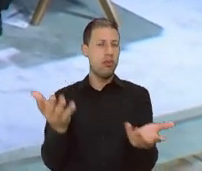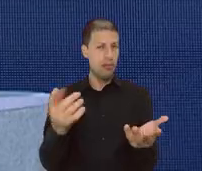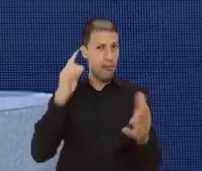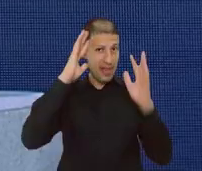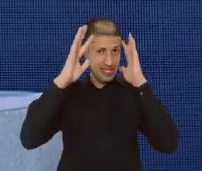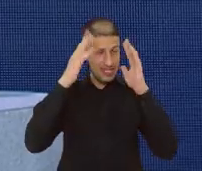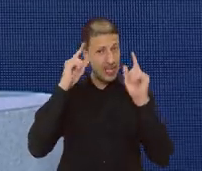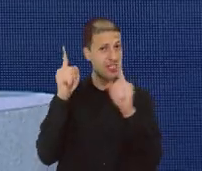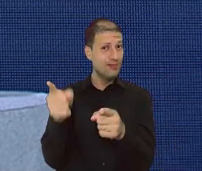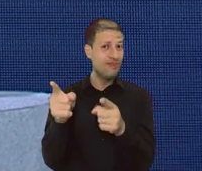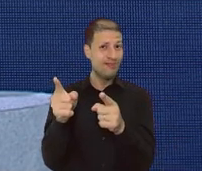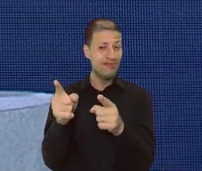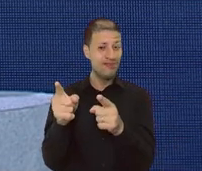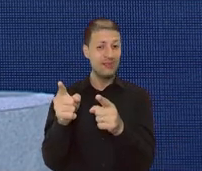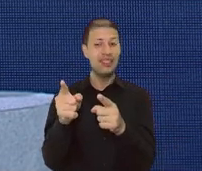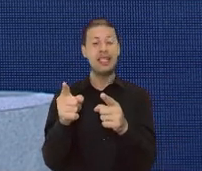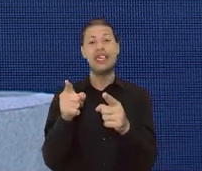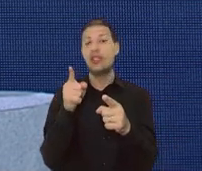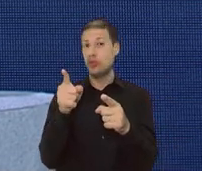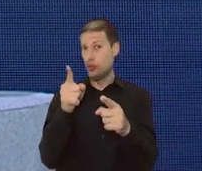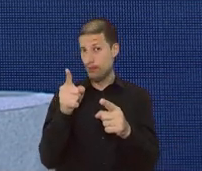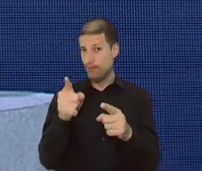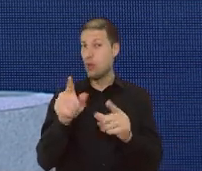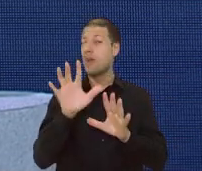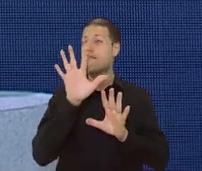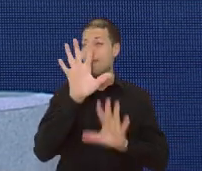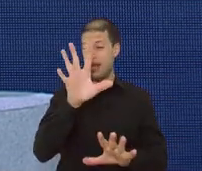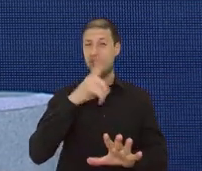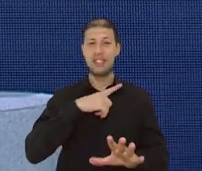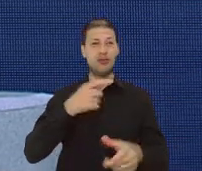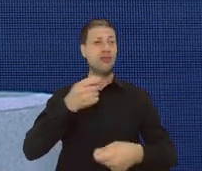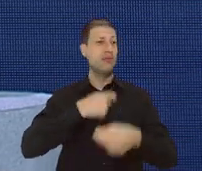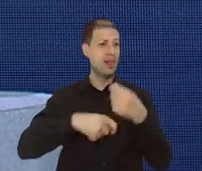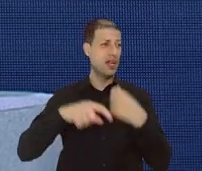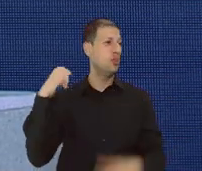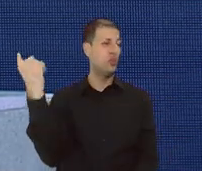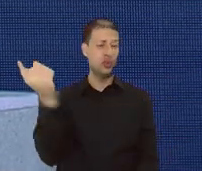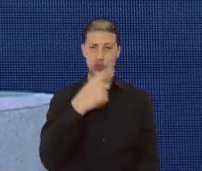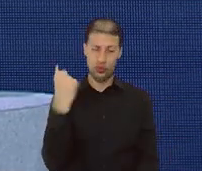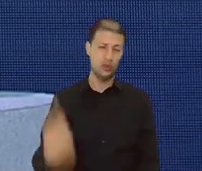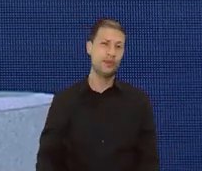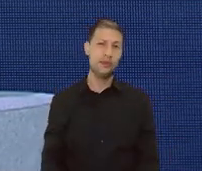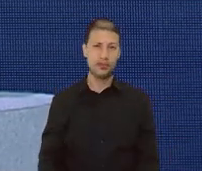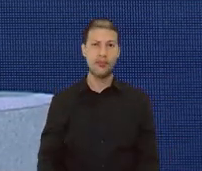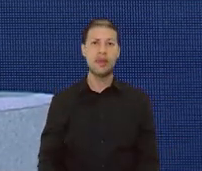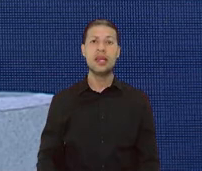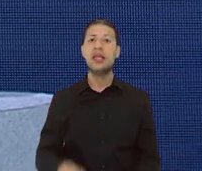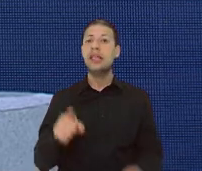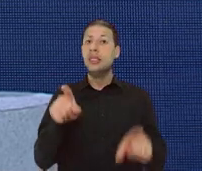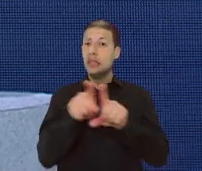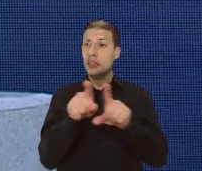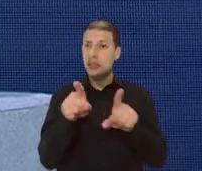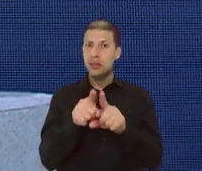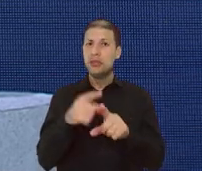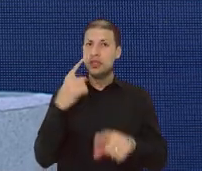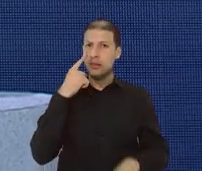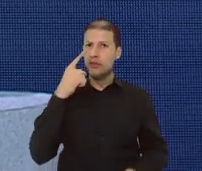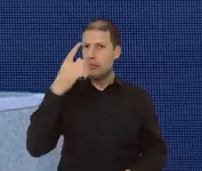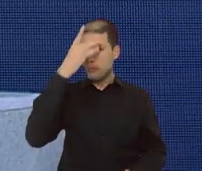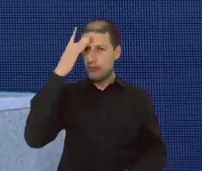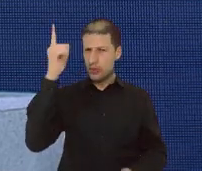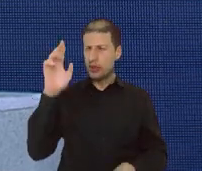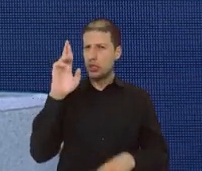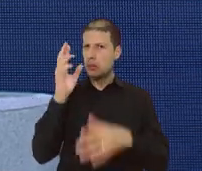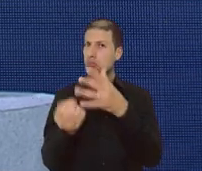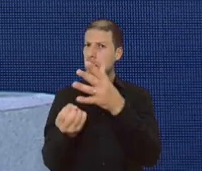um impacto que teve no mercado que você vê e outra coisa que a gente também vê felders muitas vezes super